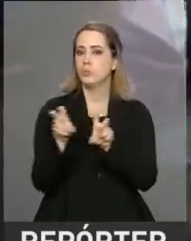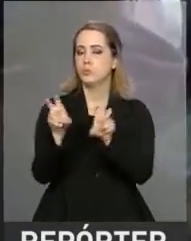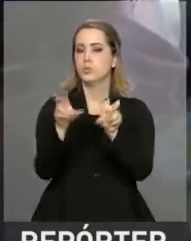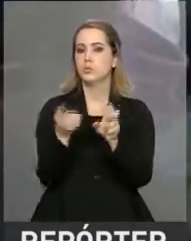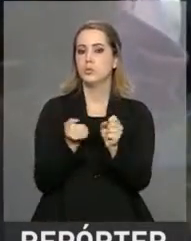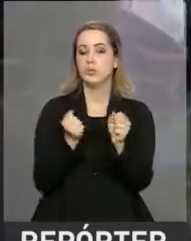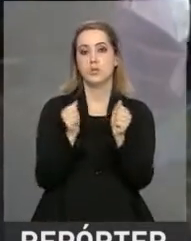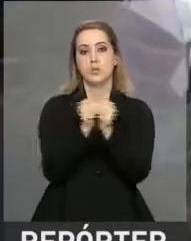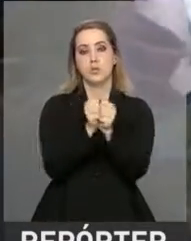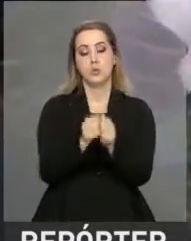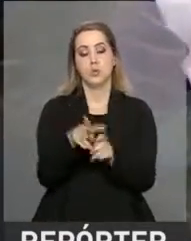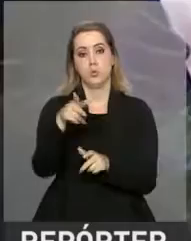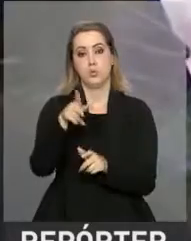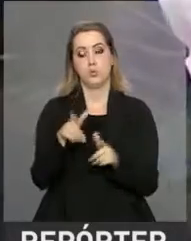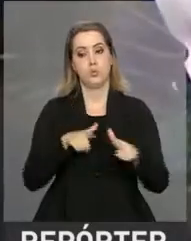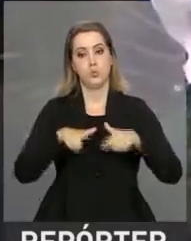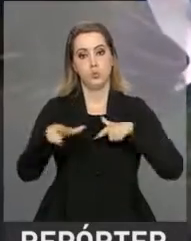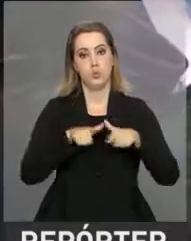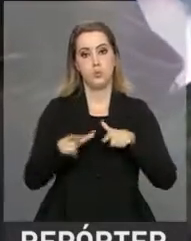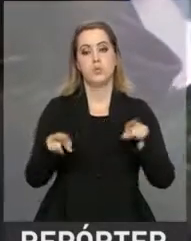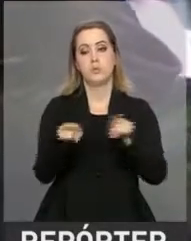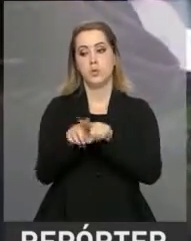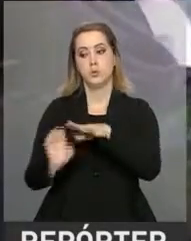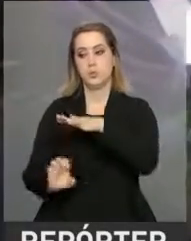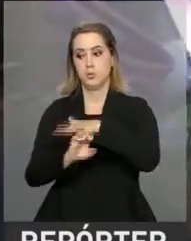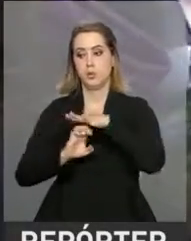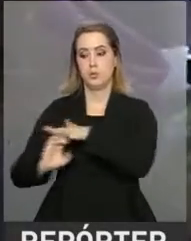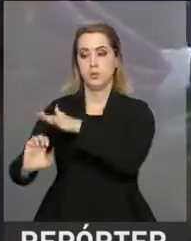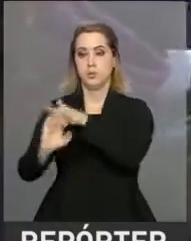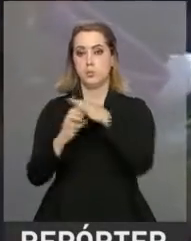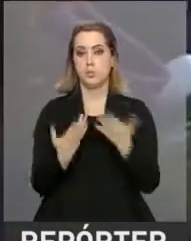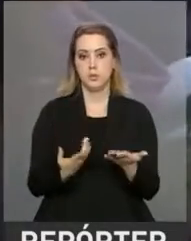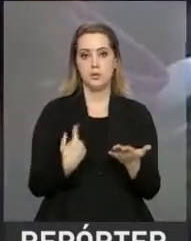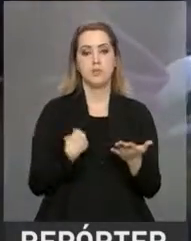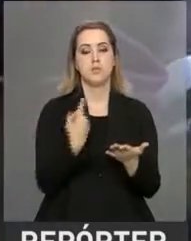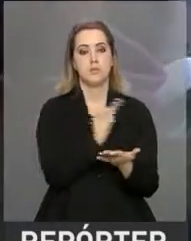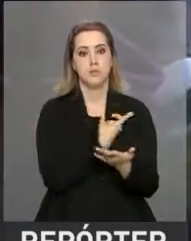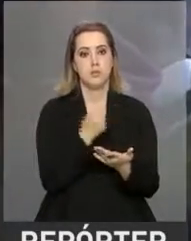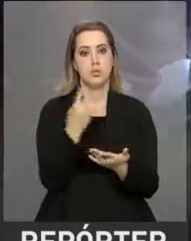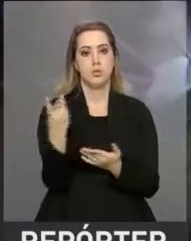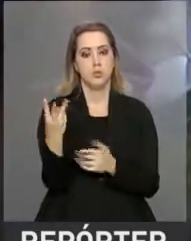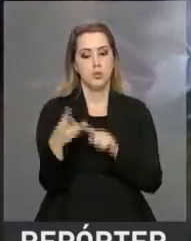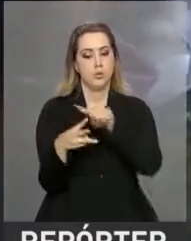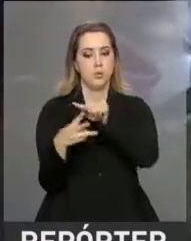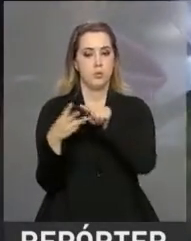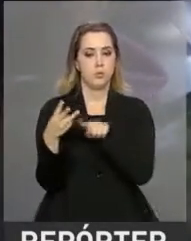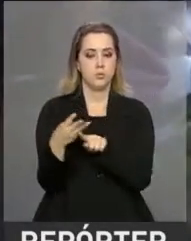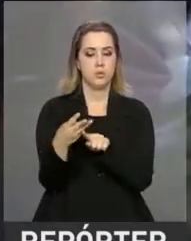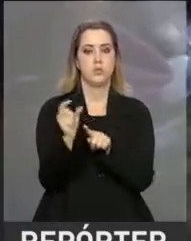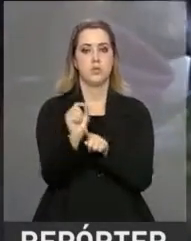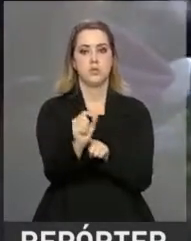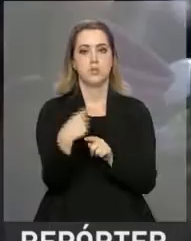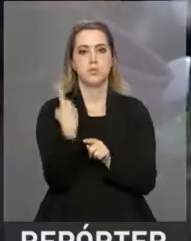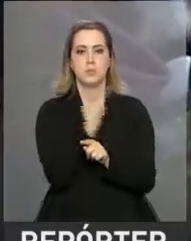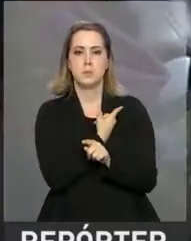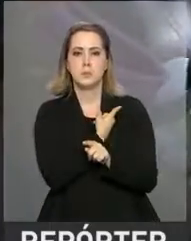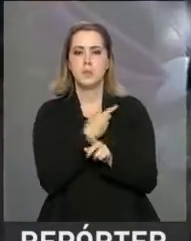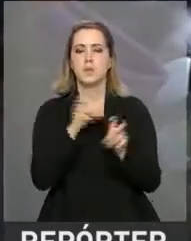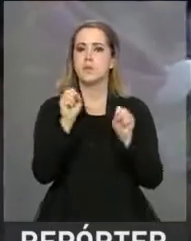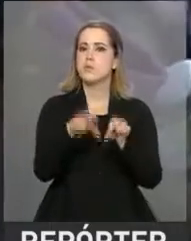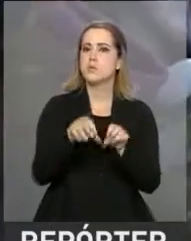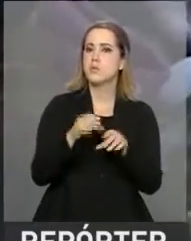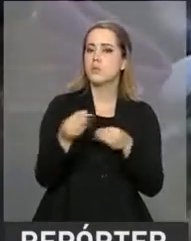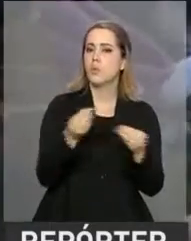a participação dos trabalhadores e dos empregadores, no sentido de que esses três eixos que norteiam